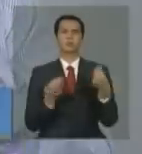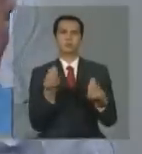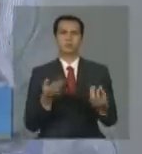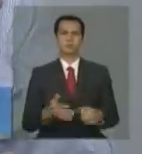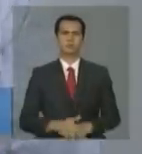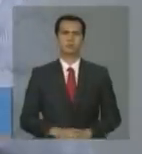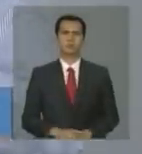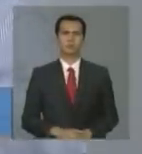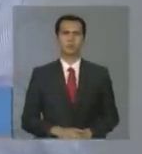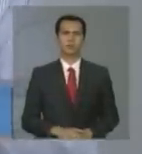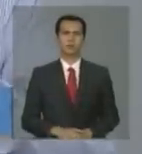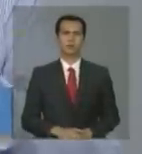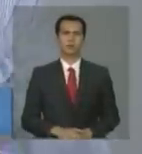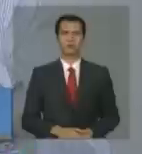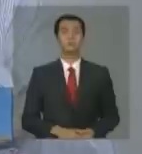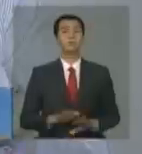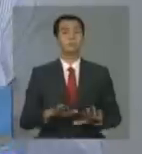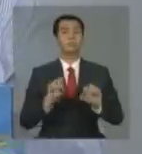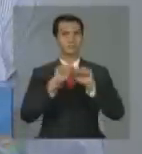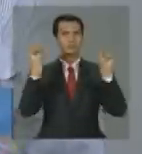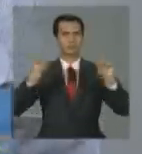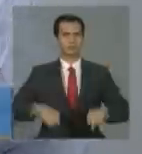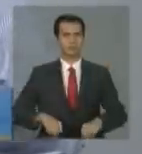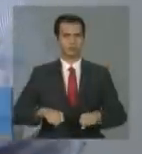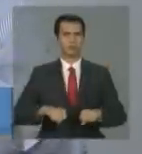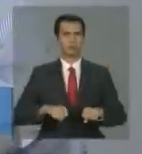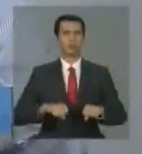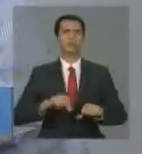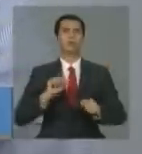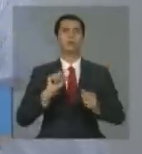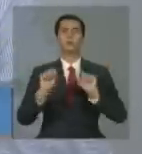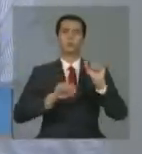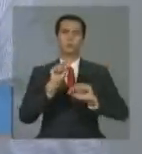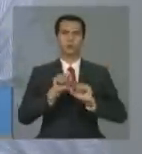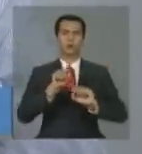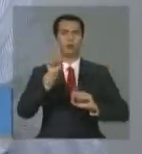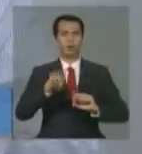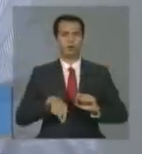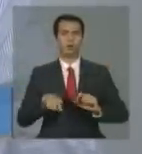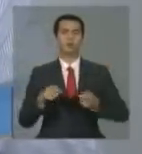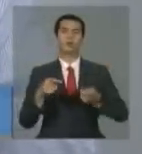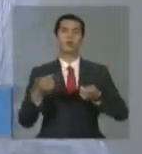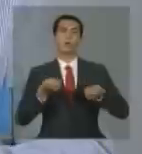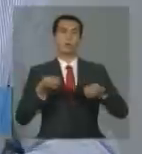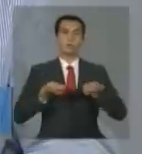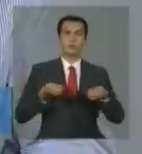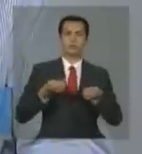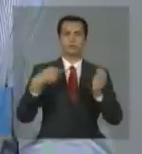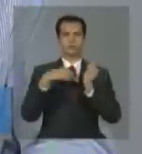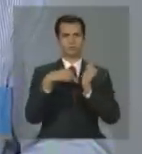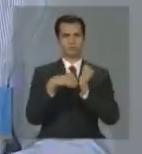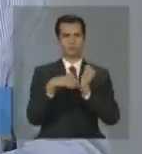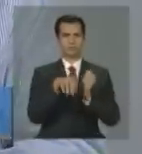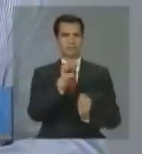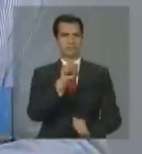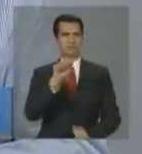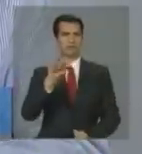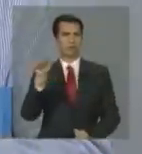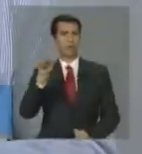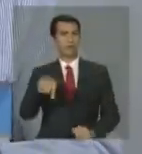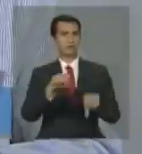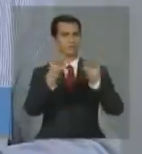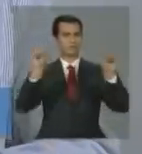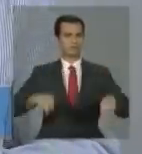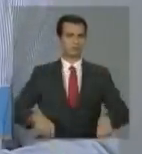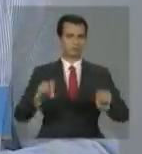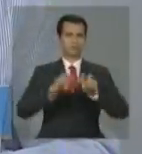o Sistema de Autenticação e Autorização, é o aplicativo que operacionaliza a gestão das senhas, né? Então,